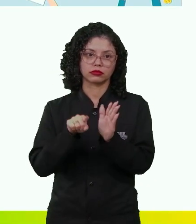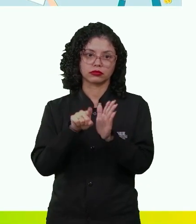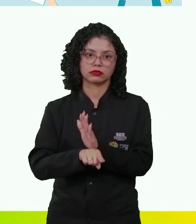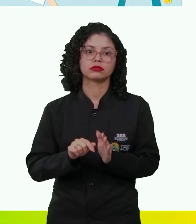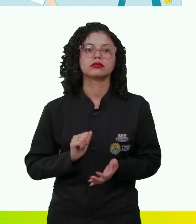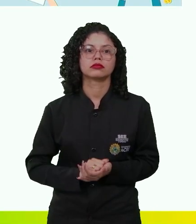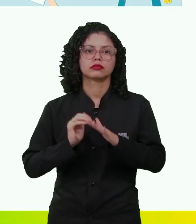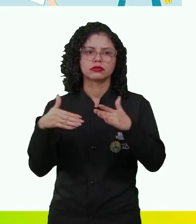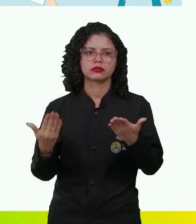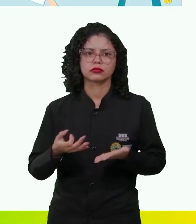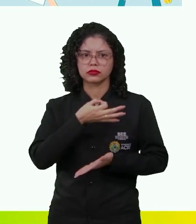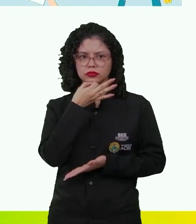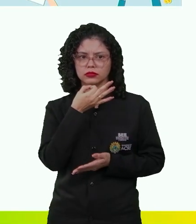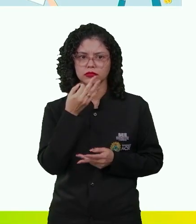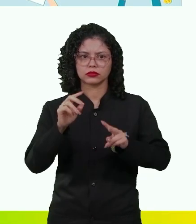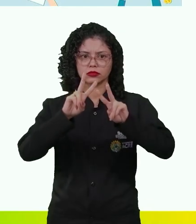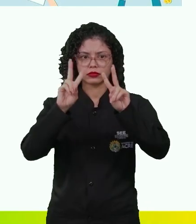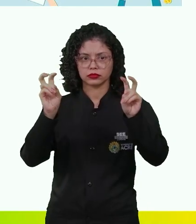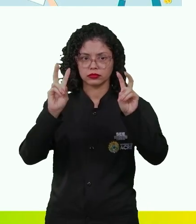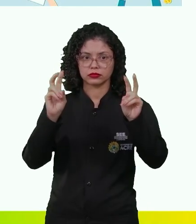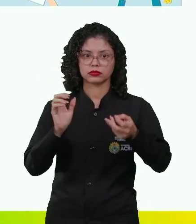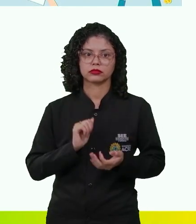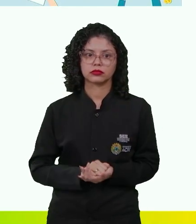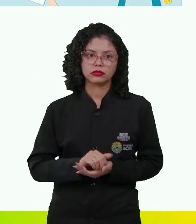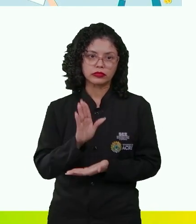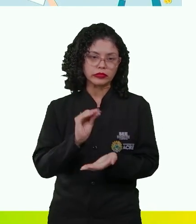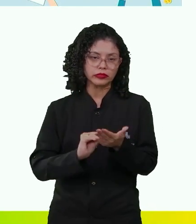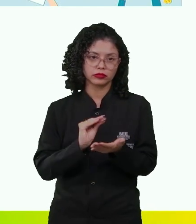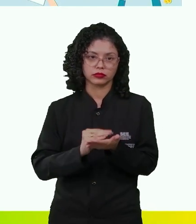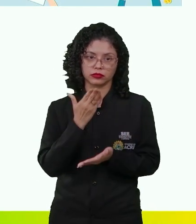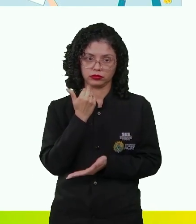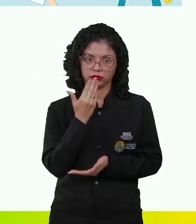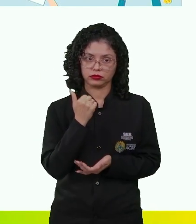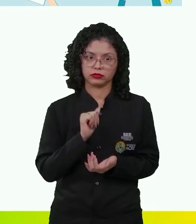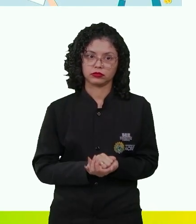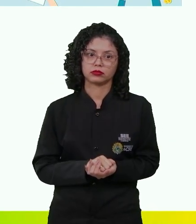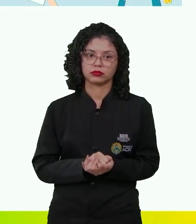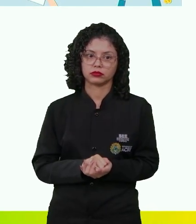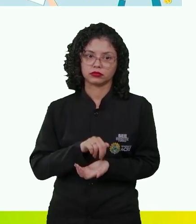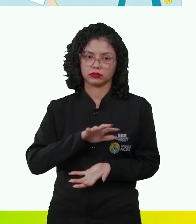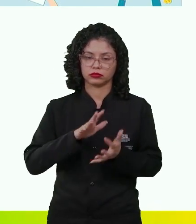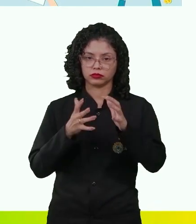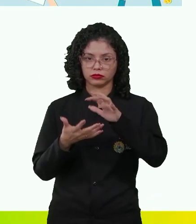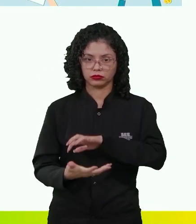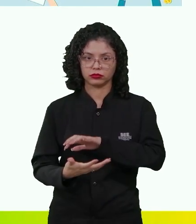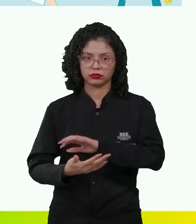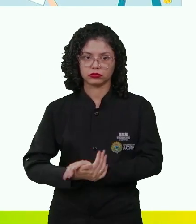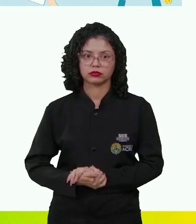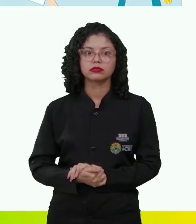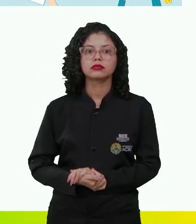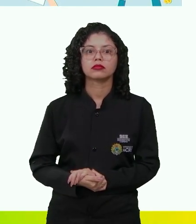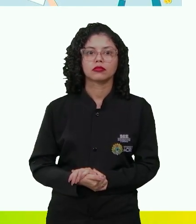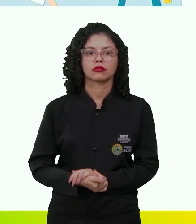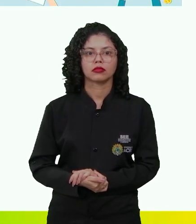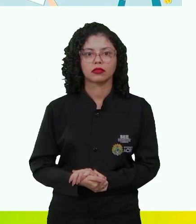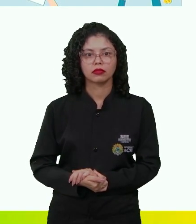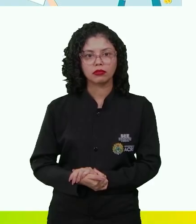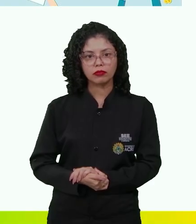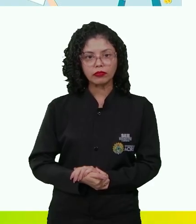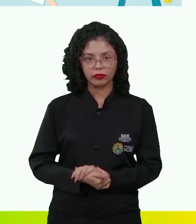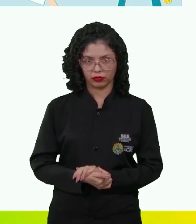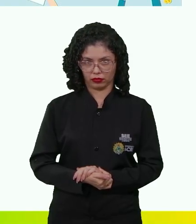pergunta: qual a opinião de vocês sobre a escassez de alimento no resto do mundo? E